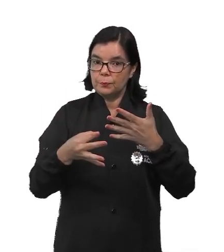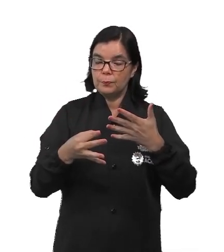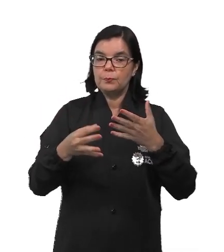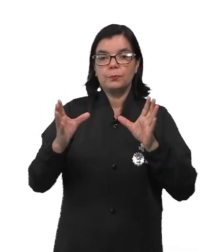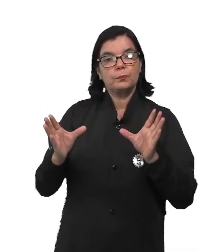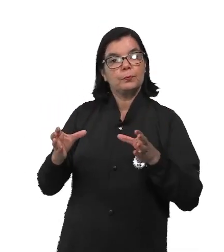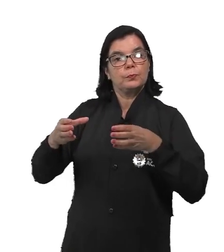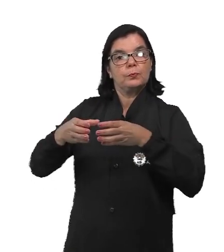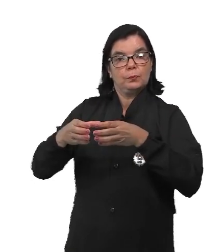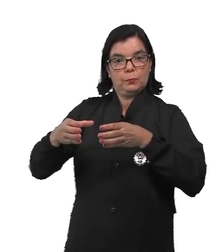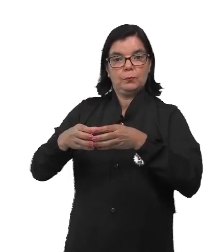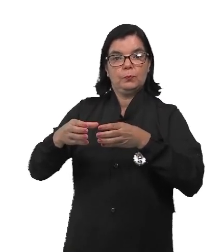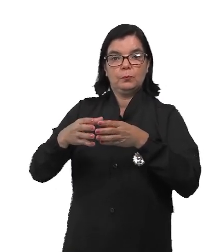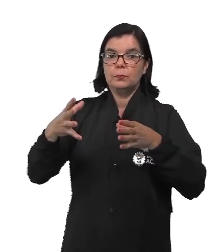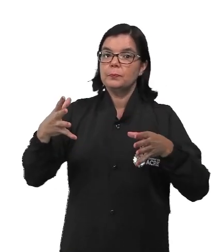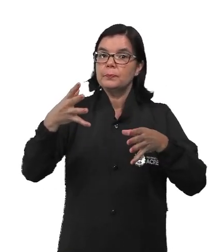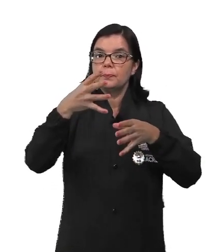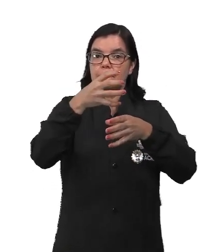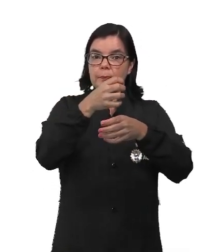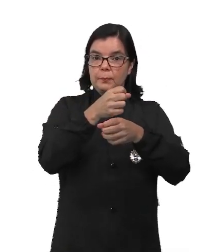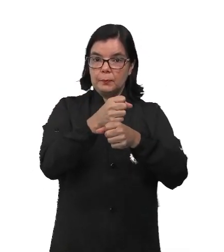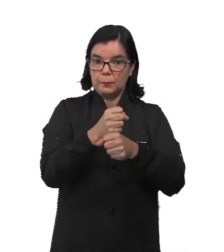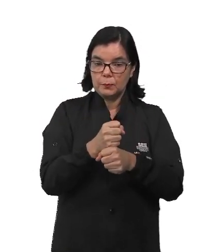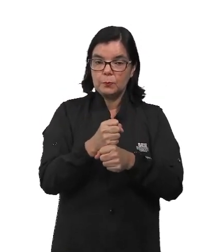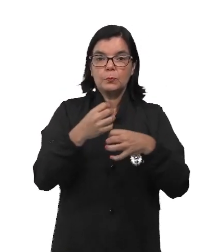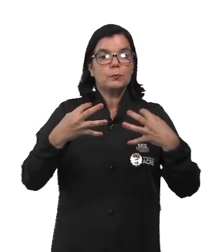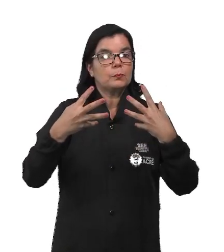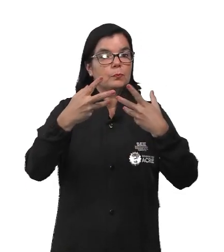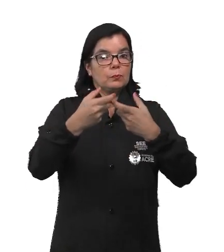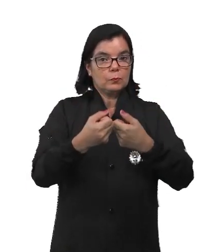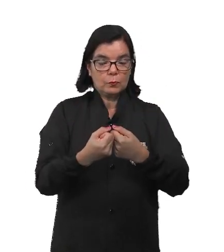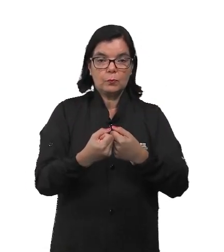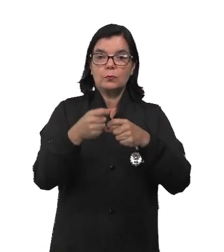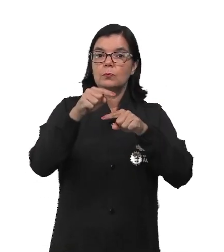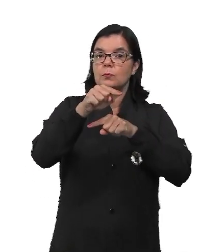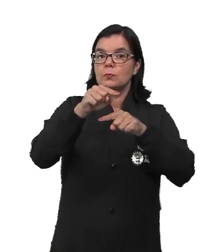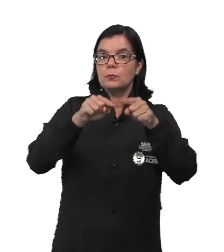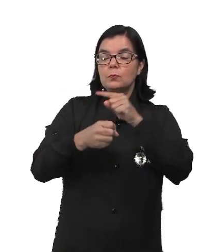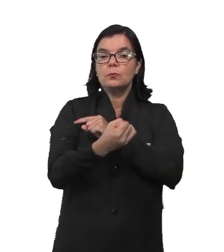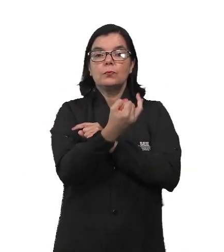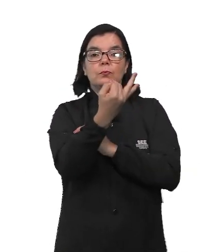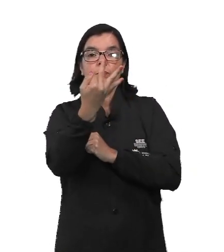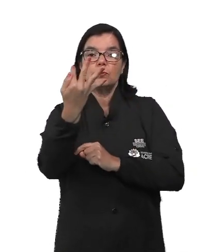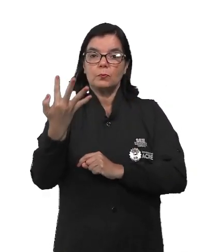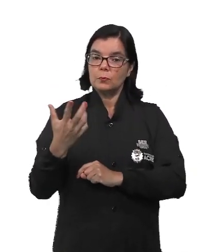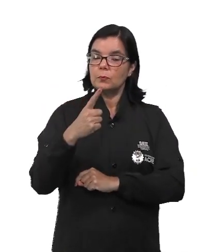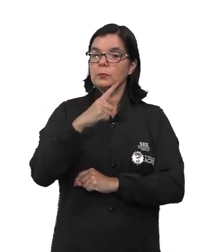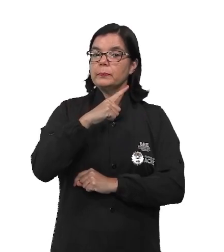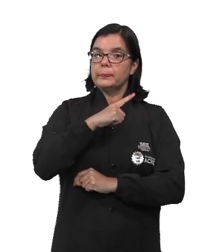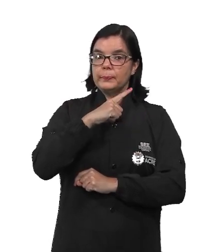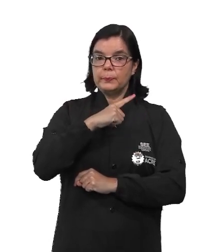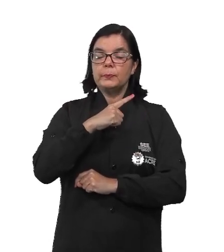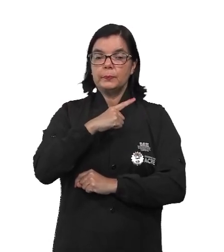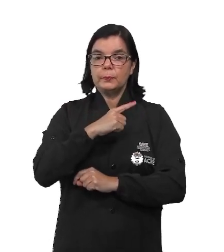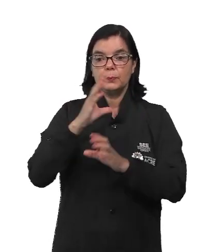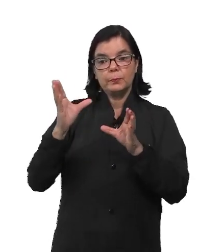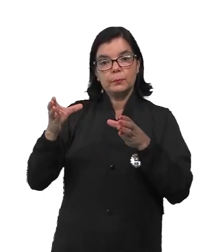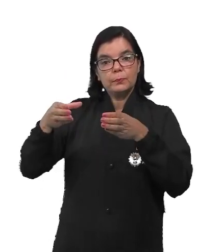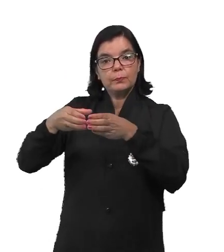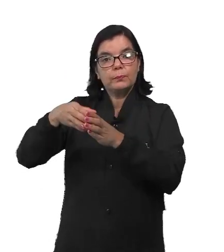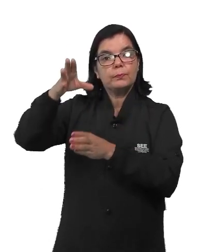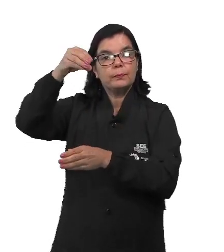dados, fazemos a soma deles e dividimos pela quantidade de elementos que existe no conjunto.